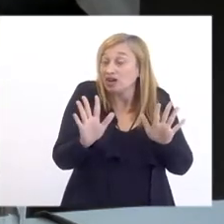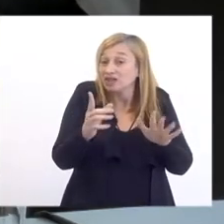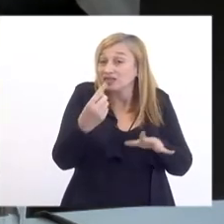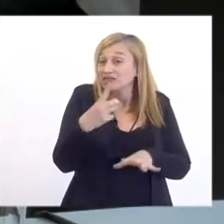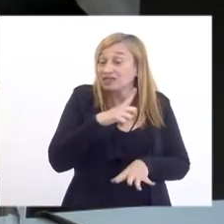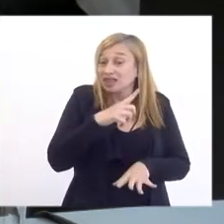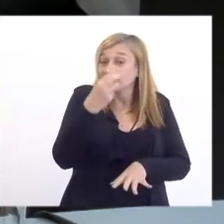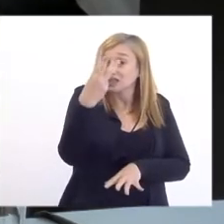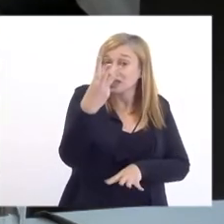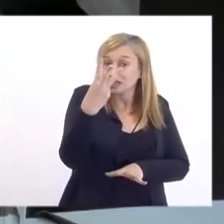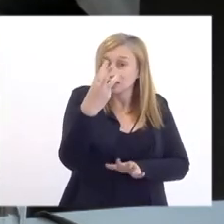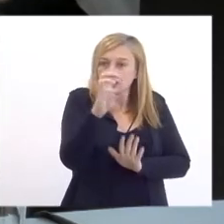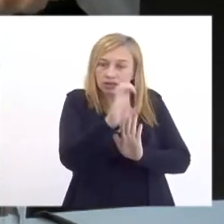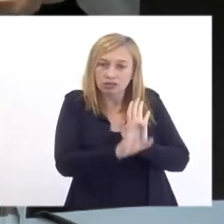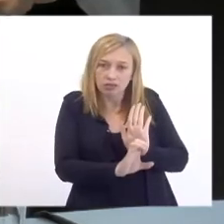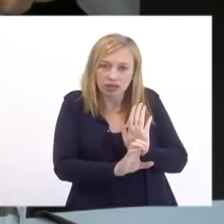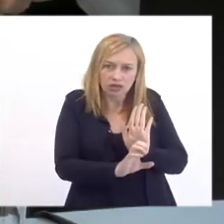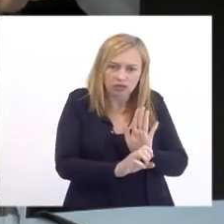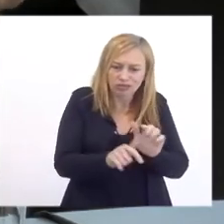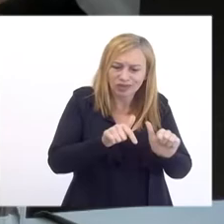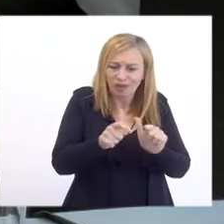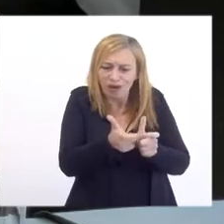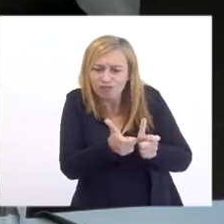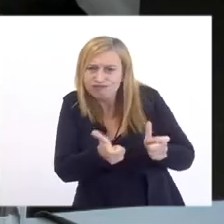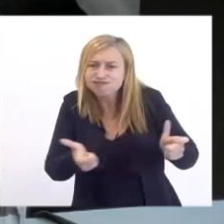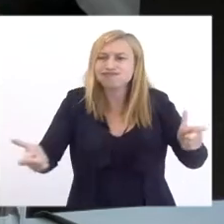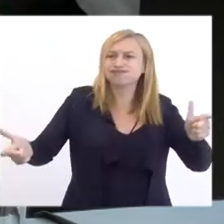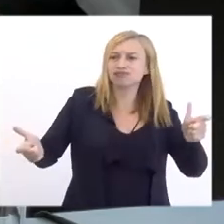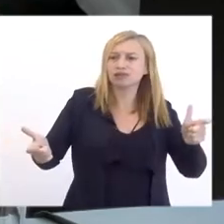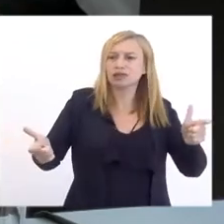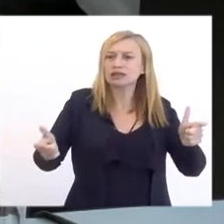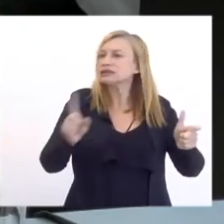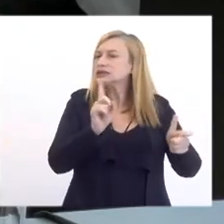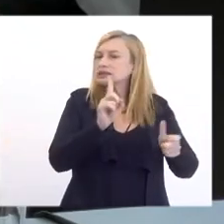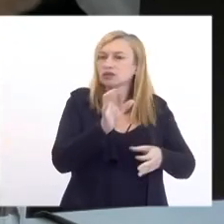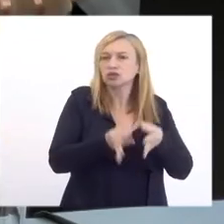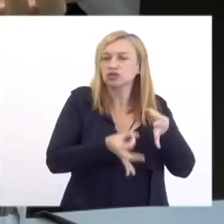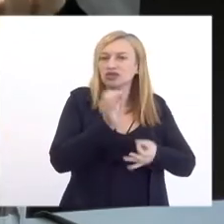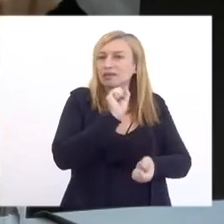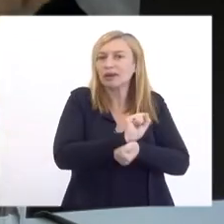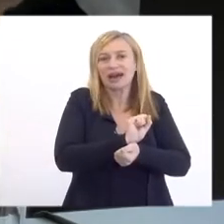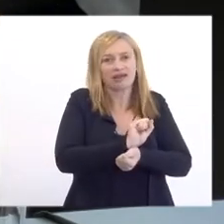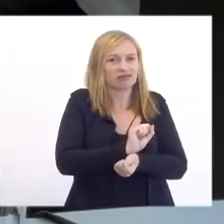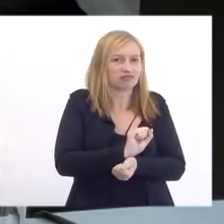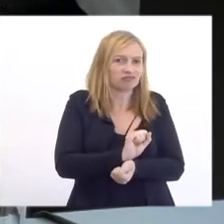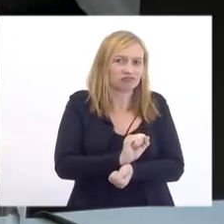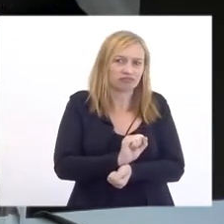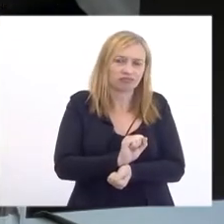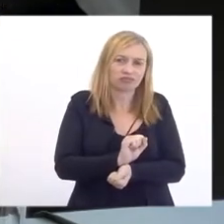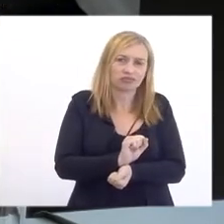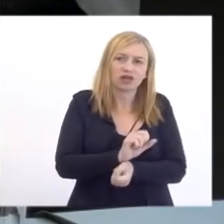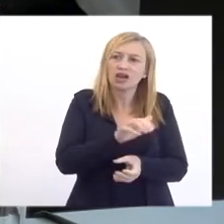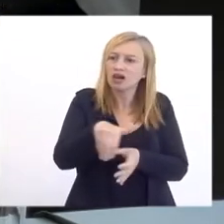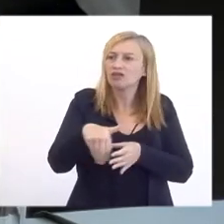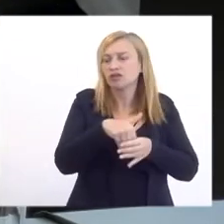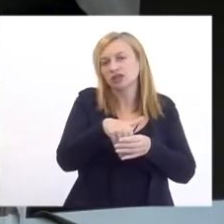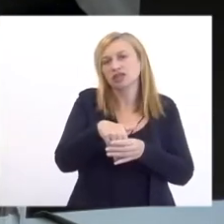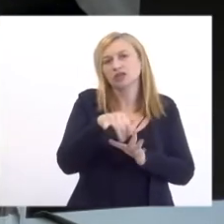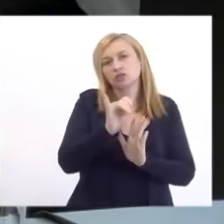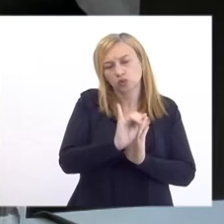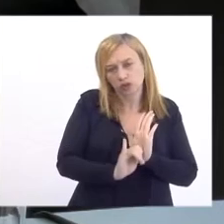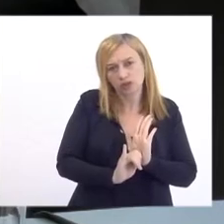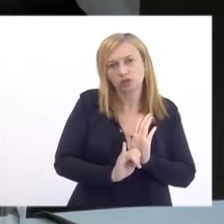três emendas diante de um trabalho imenso, não justifica paralisar a votação do